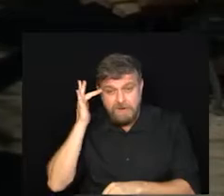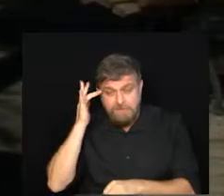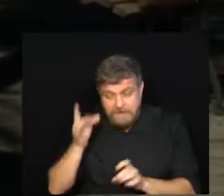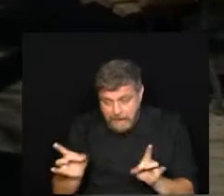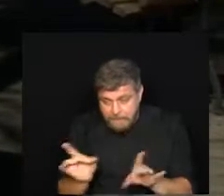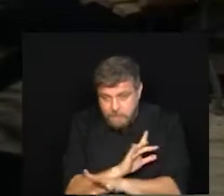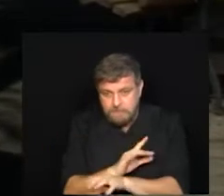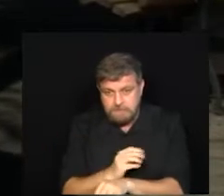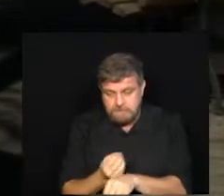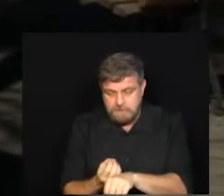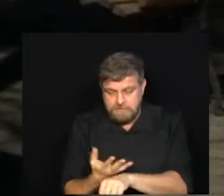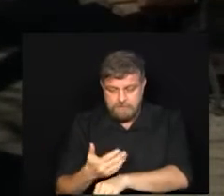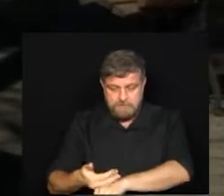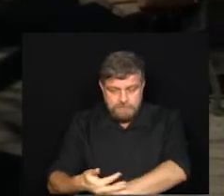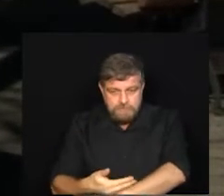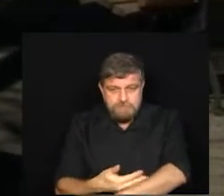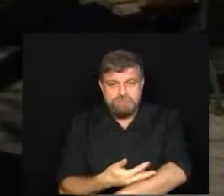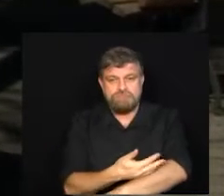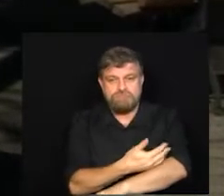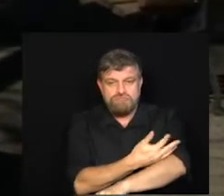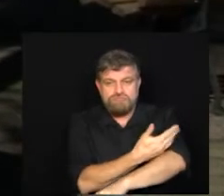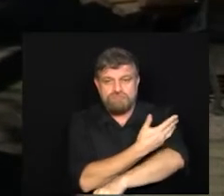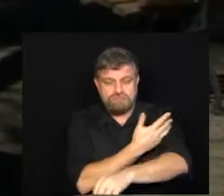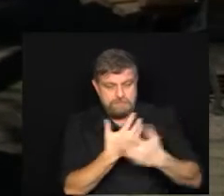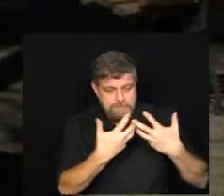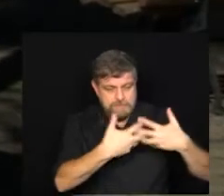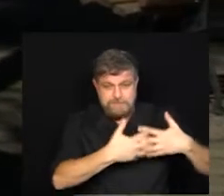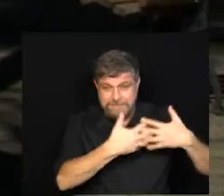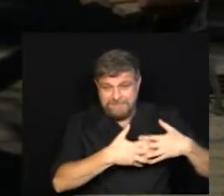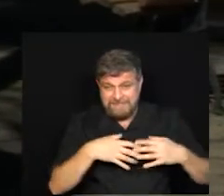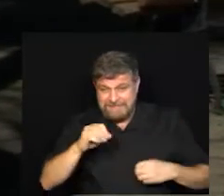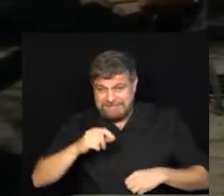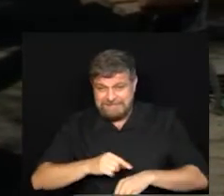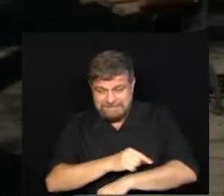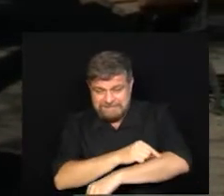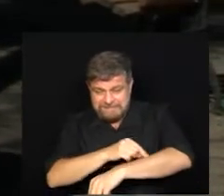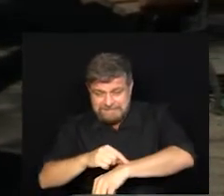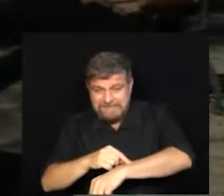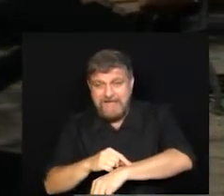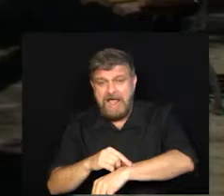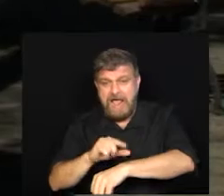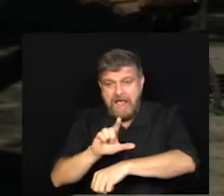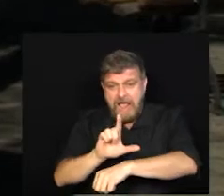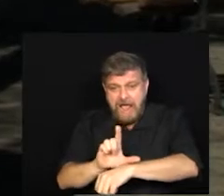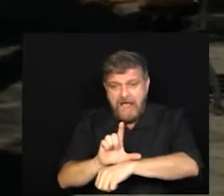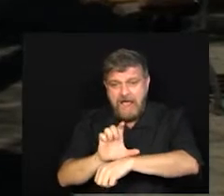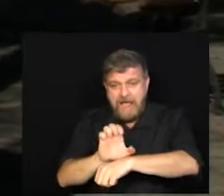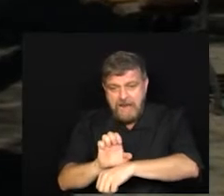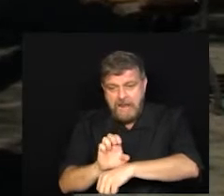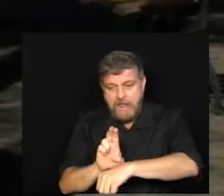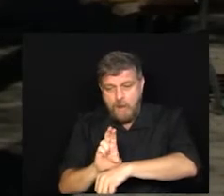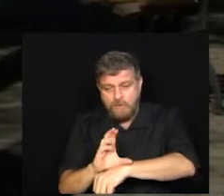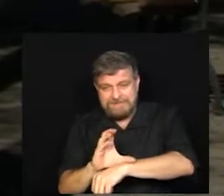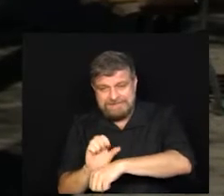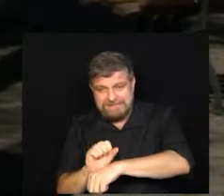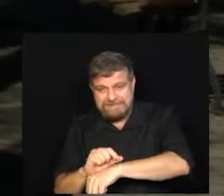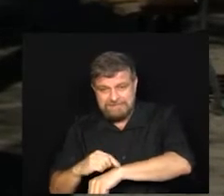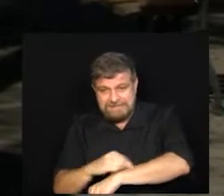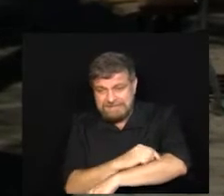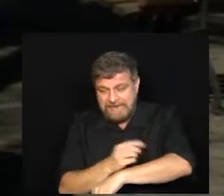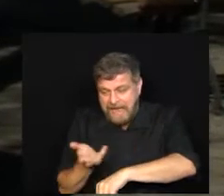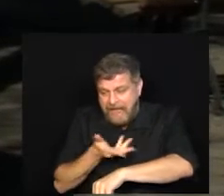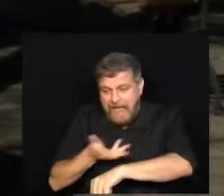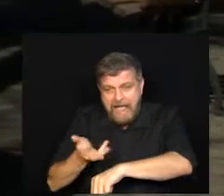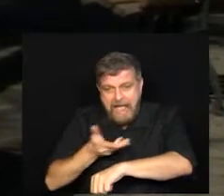serem liberadas na corrente sanguínea funcionantes. Quando você tem leucemia, a sua medula óssea passa a produzir de forma acelerada